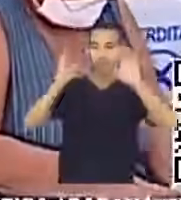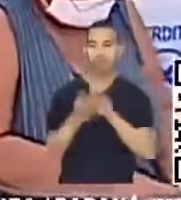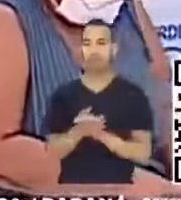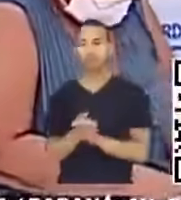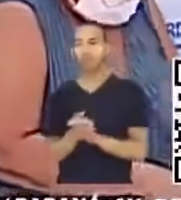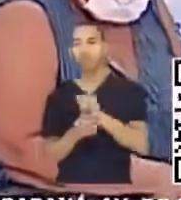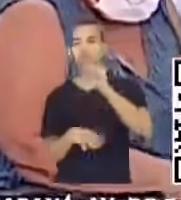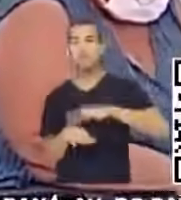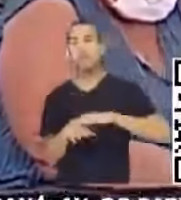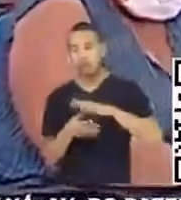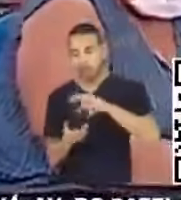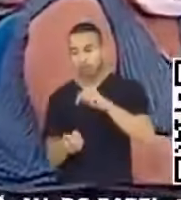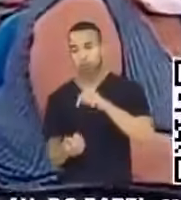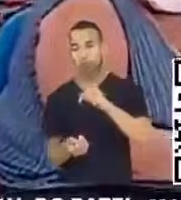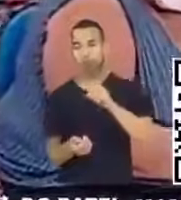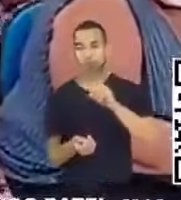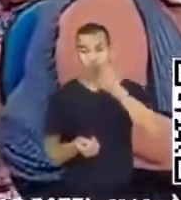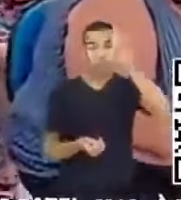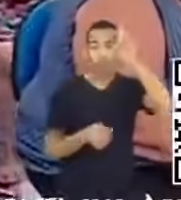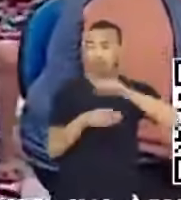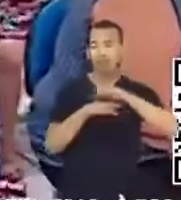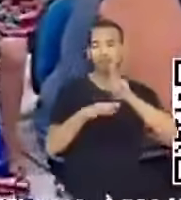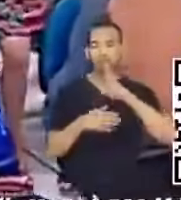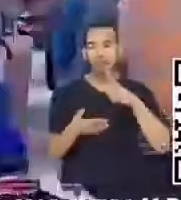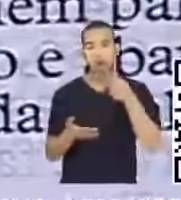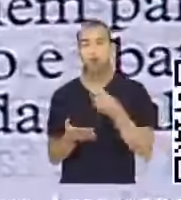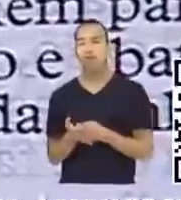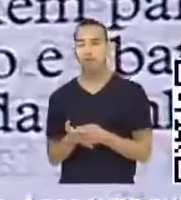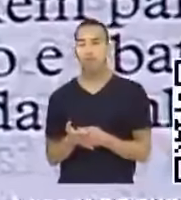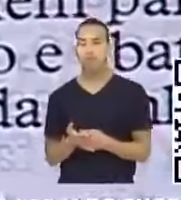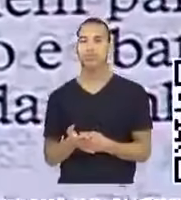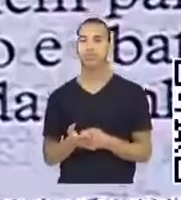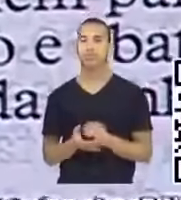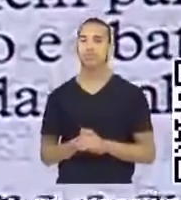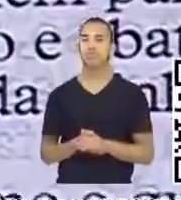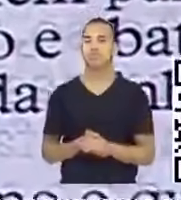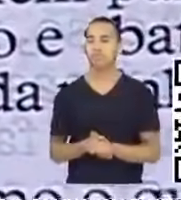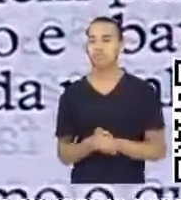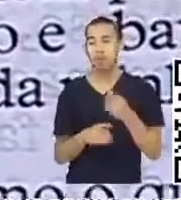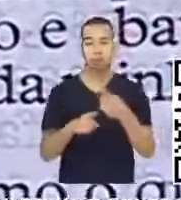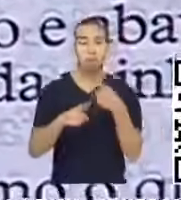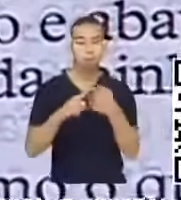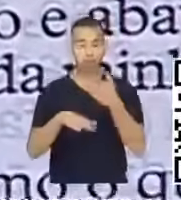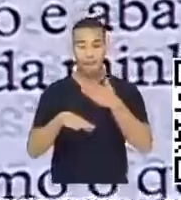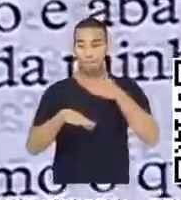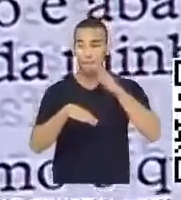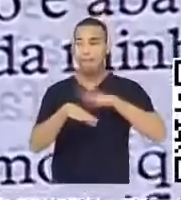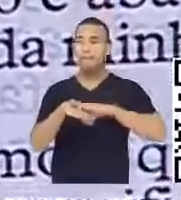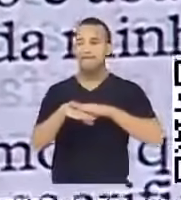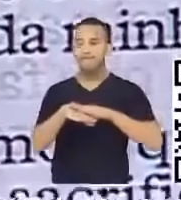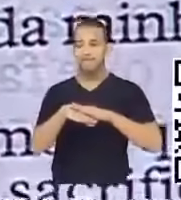e quem fez a terra Oi e ele confirma embaixo É porque a minha